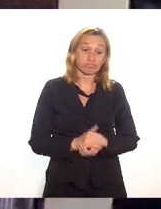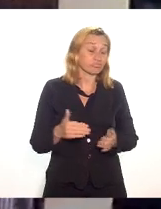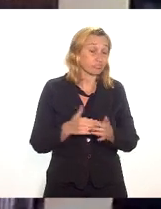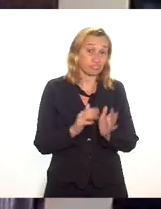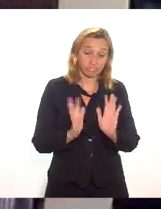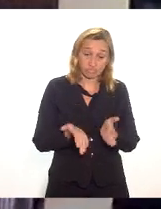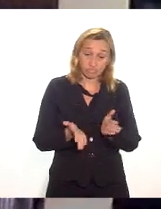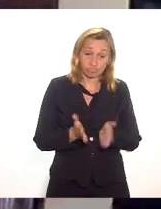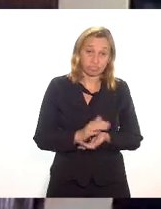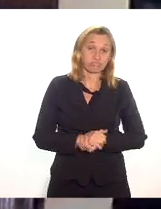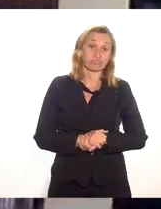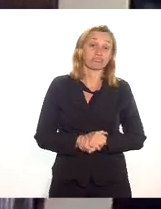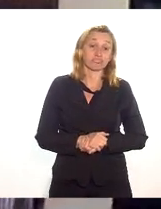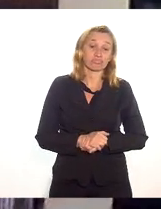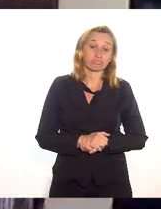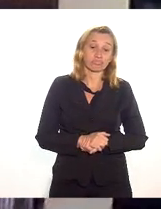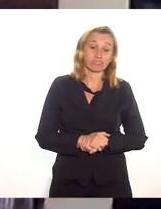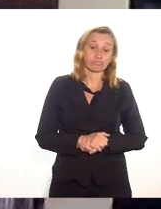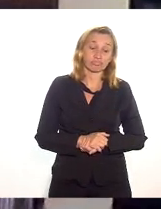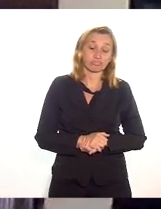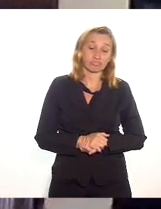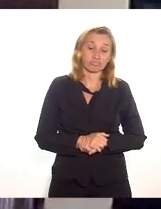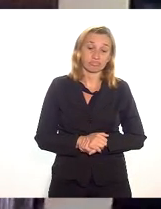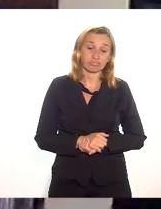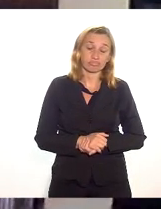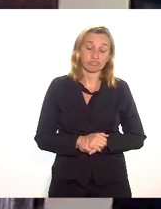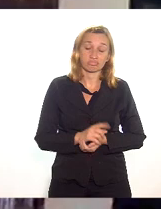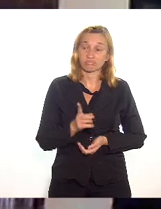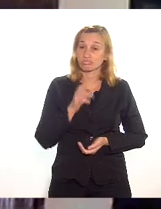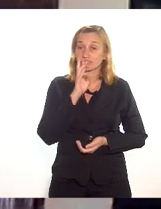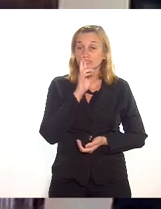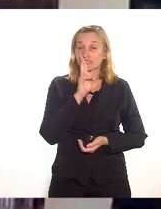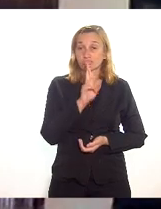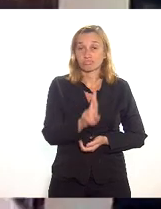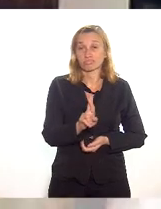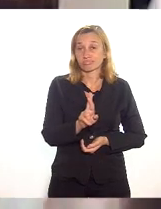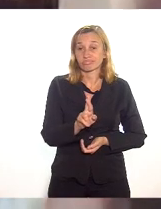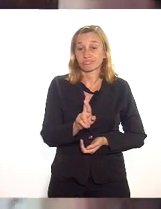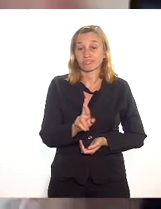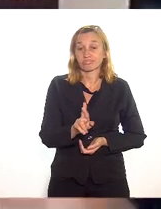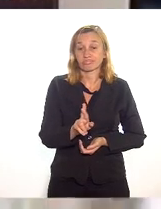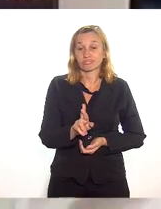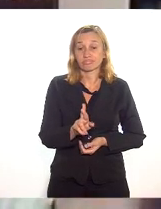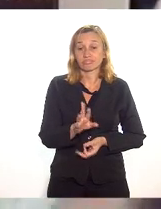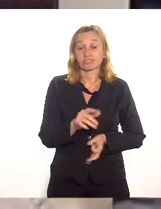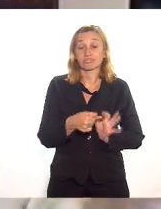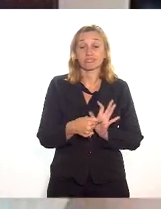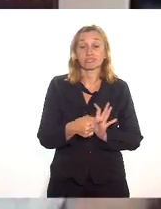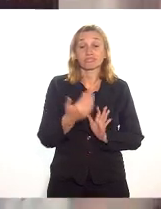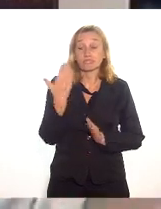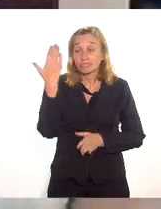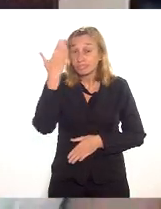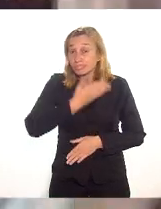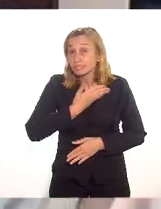agora não deram as respostas que justificaram